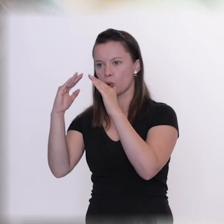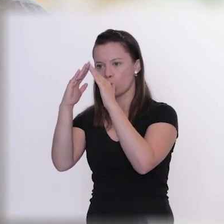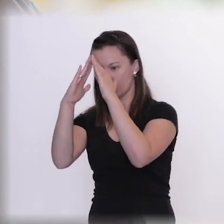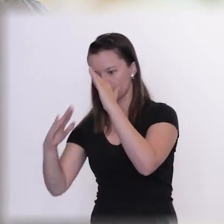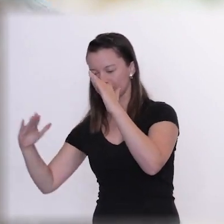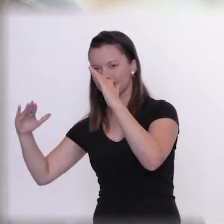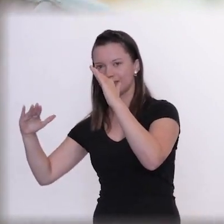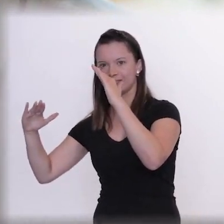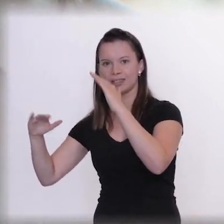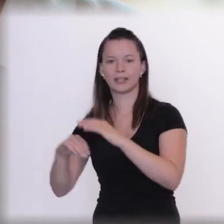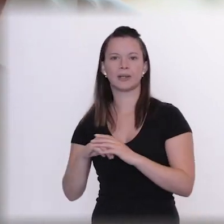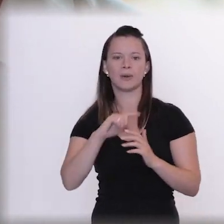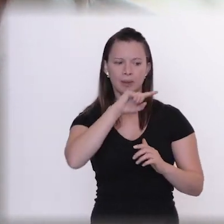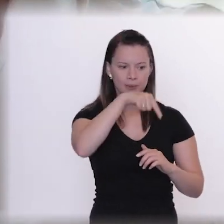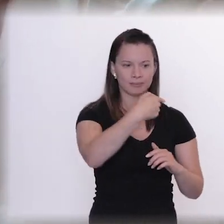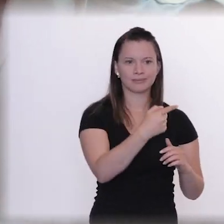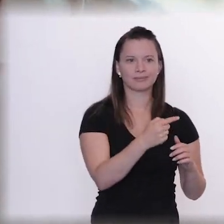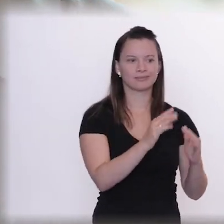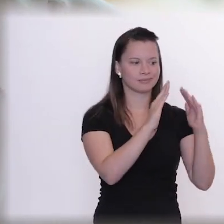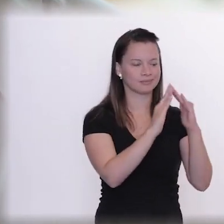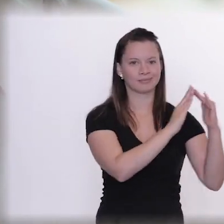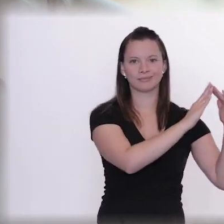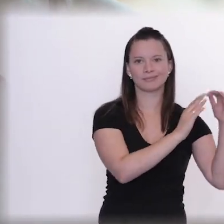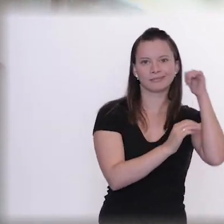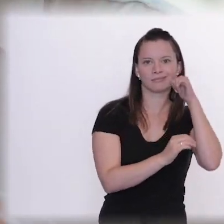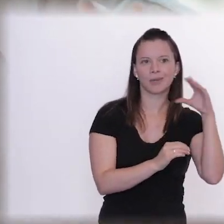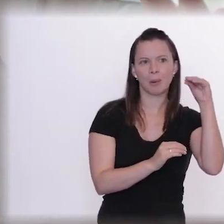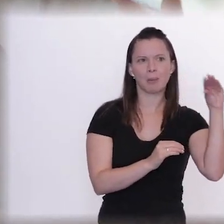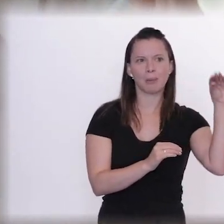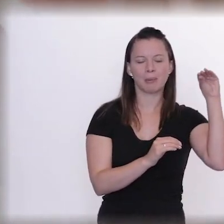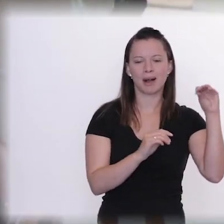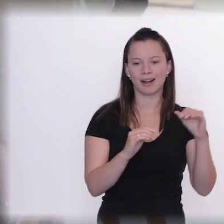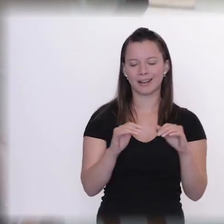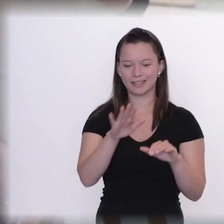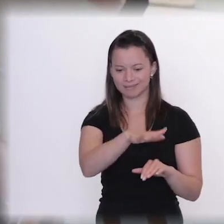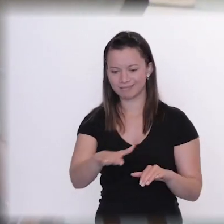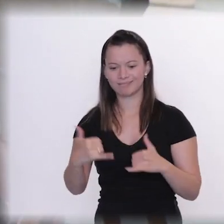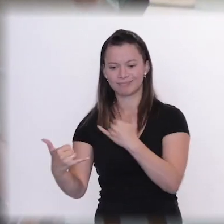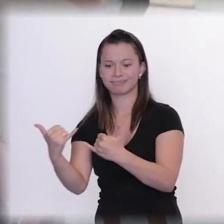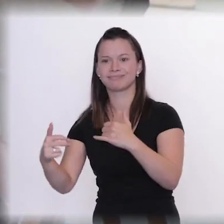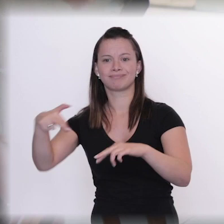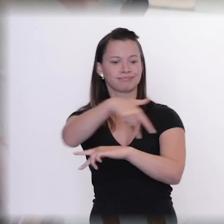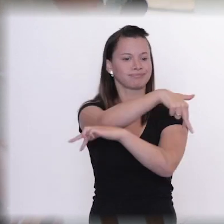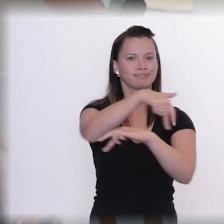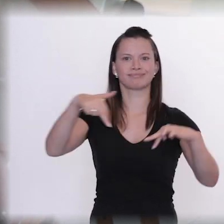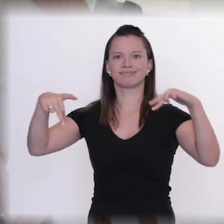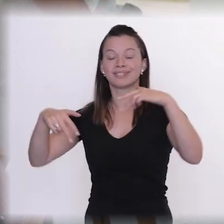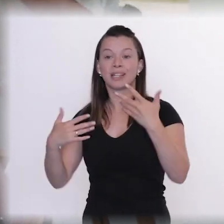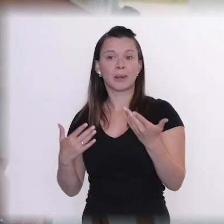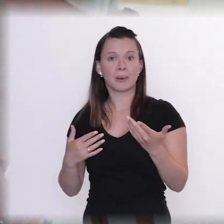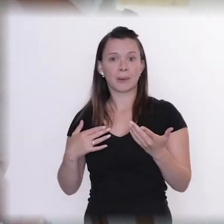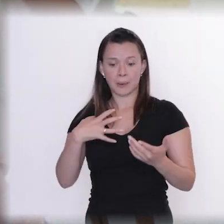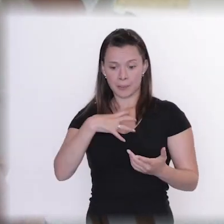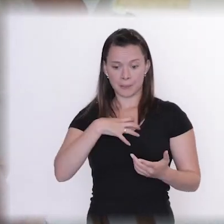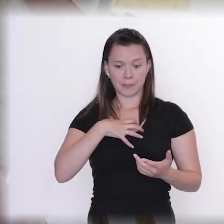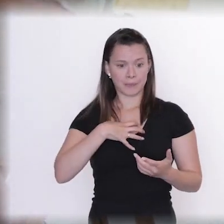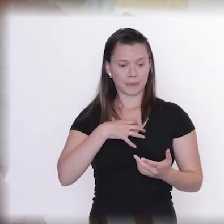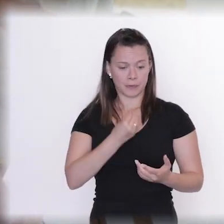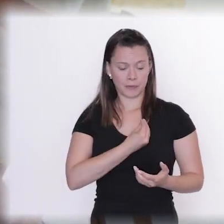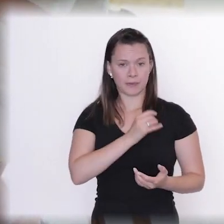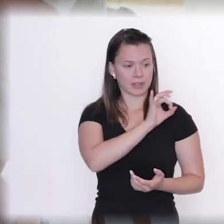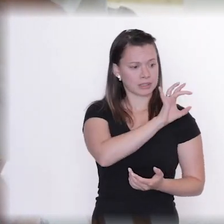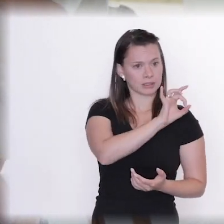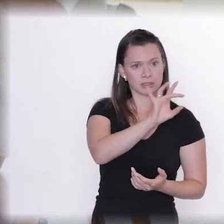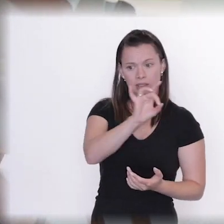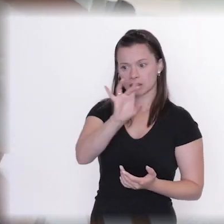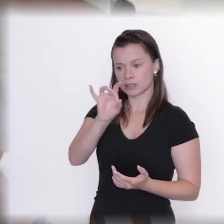tem a dona de casa que vai falar não sei o quê, aí tem a molecada correndo para lá e para cá. Sabe esse encontro Essa de vida formas mesmo. de vida, de